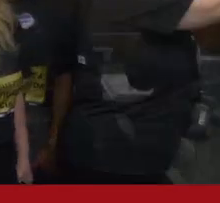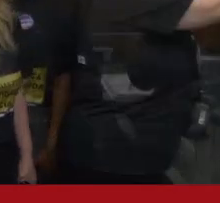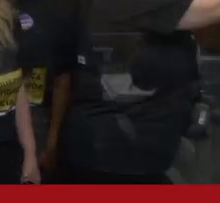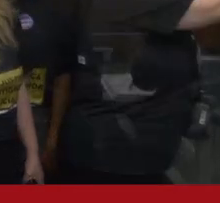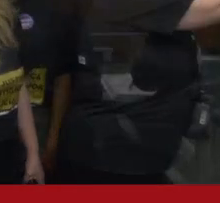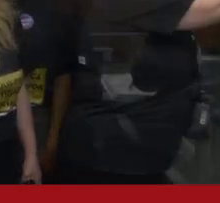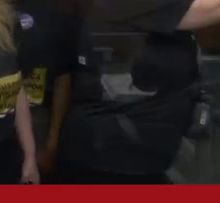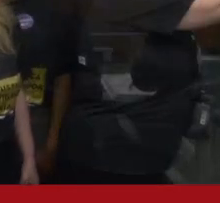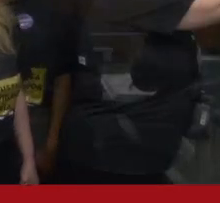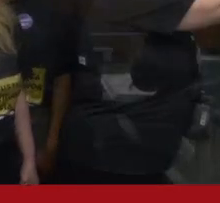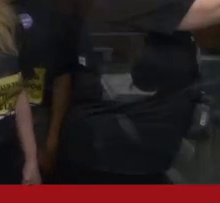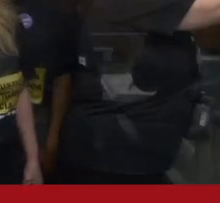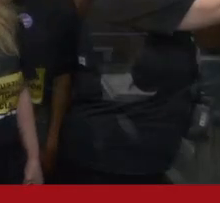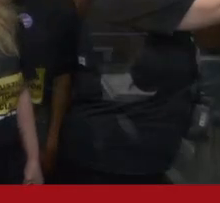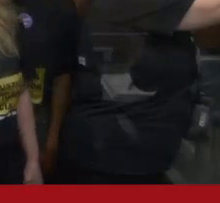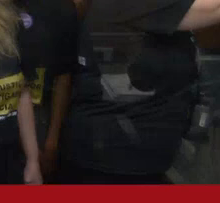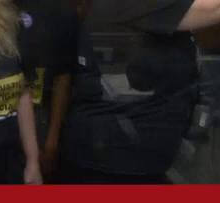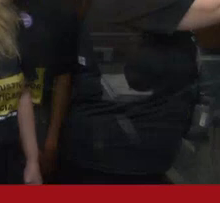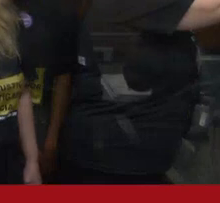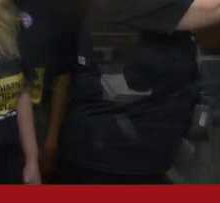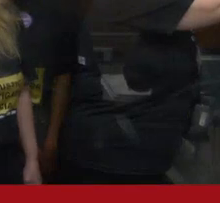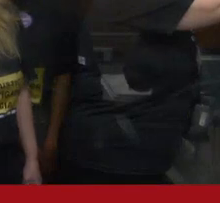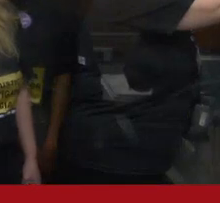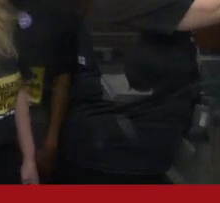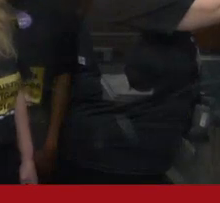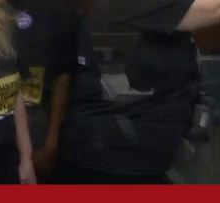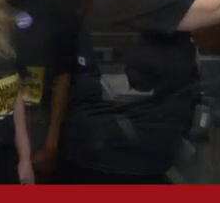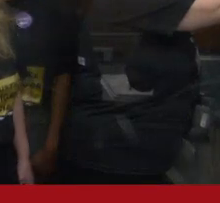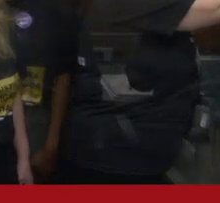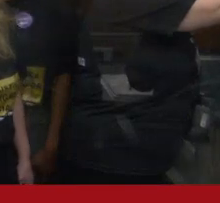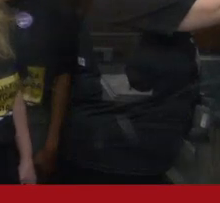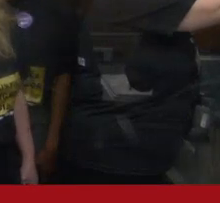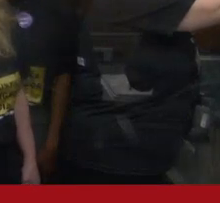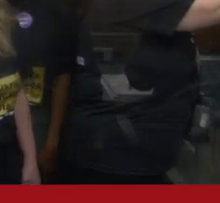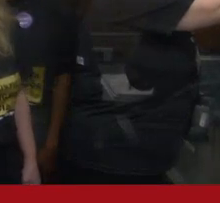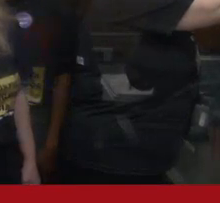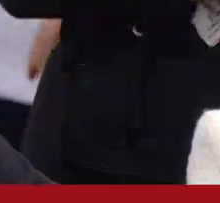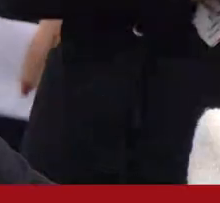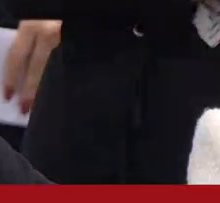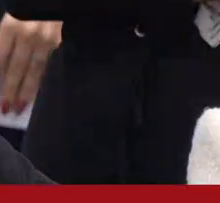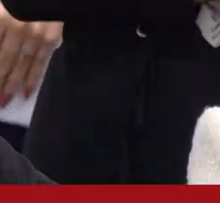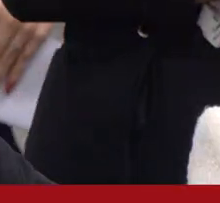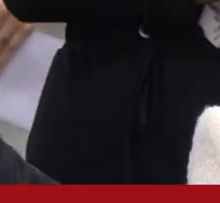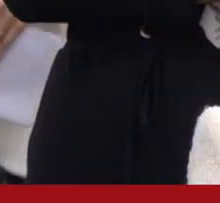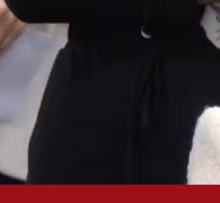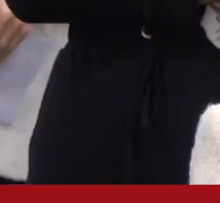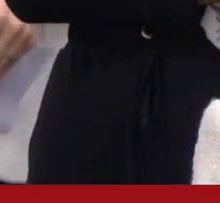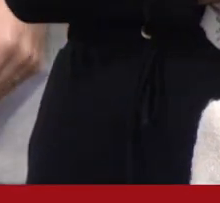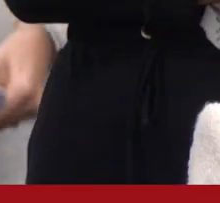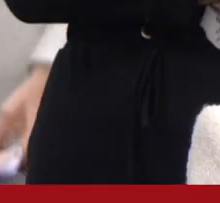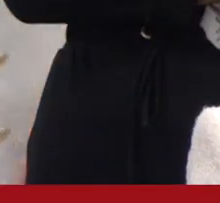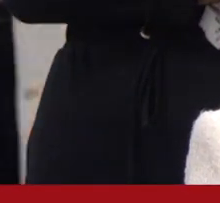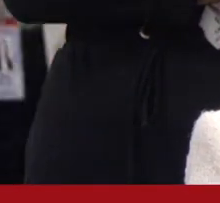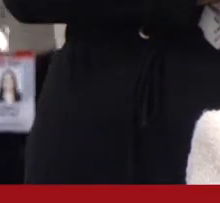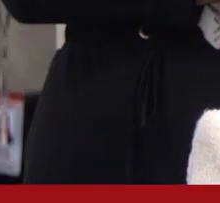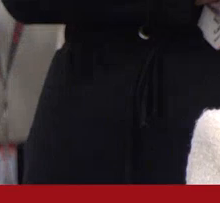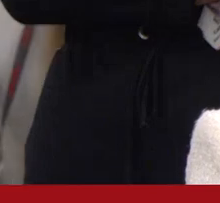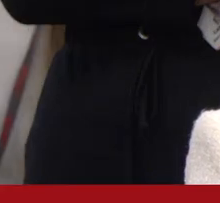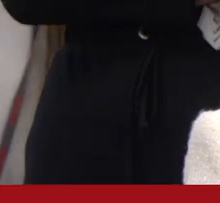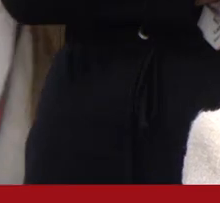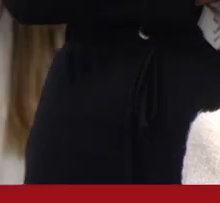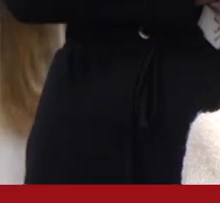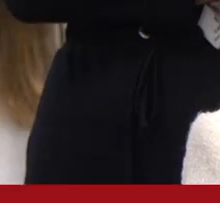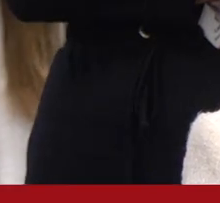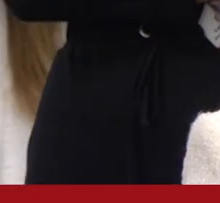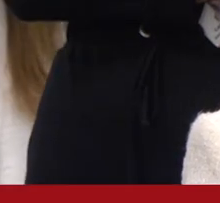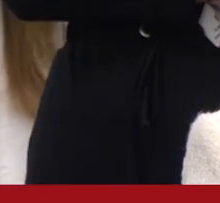secretário vir aqui explanar. Nem os próprios deputados estão entendendo o que é que está passando, o que é que está acontecendo. Então, não está sendo